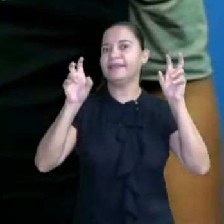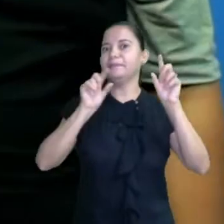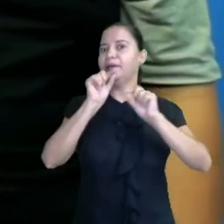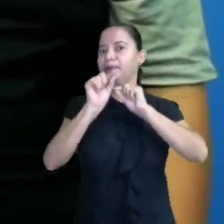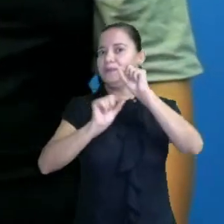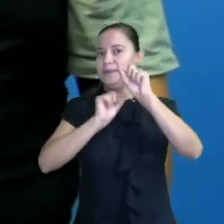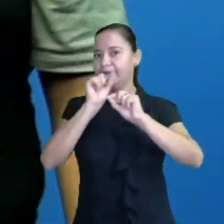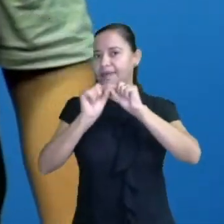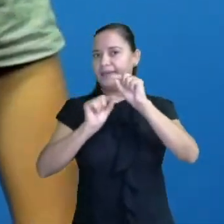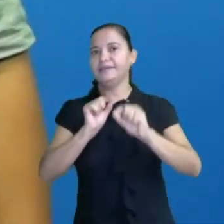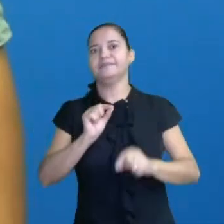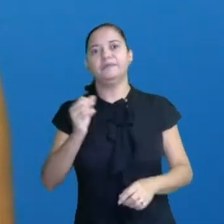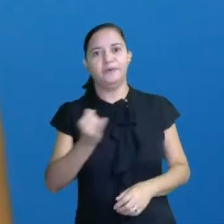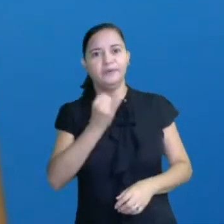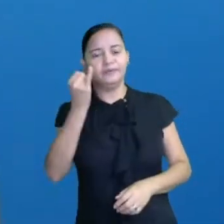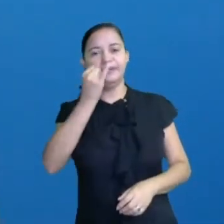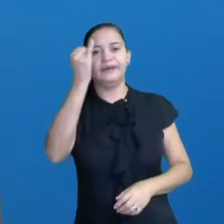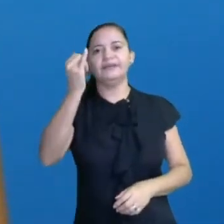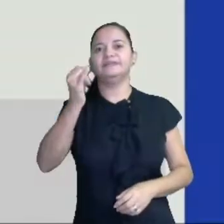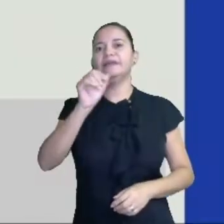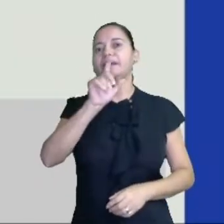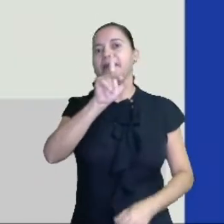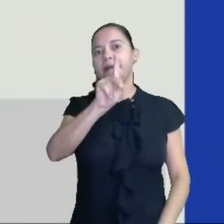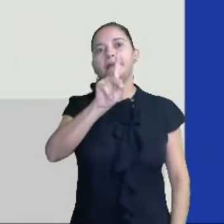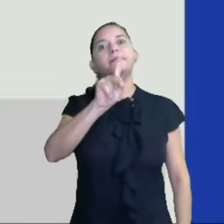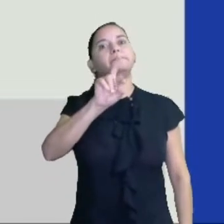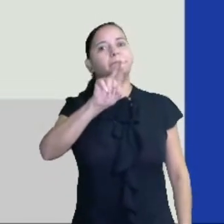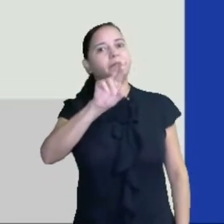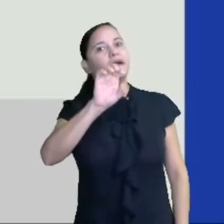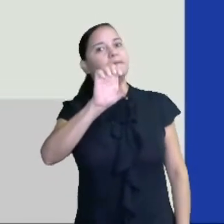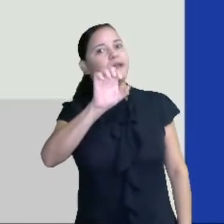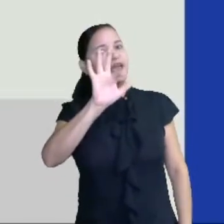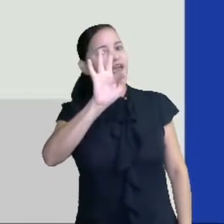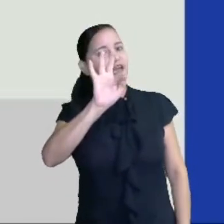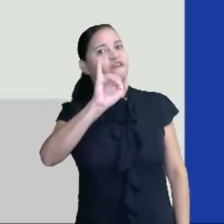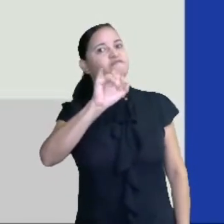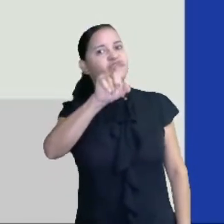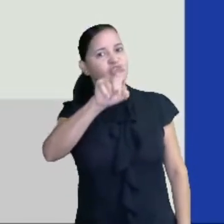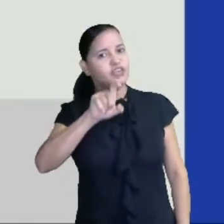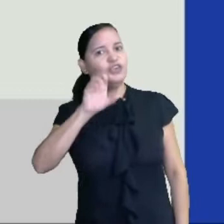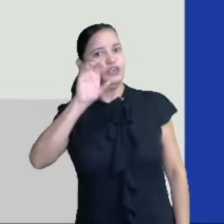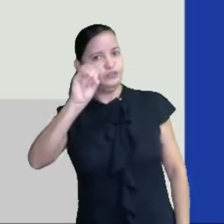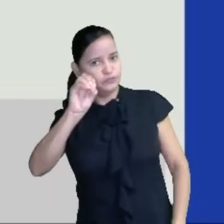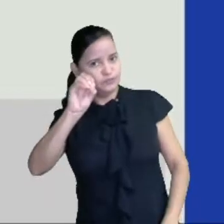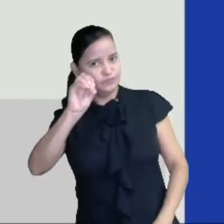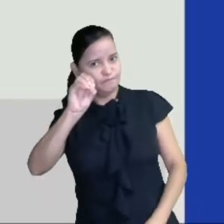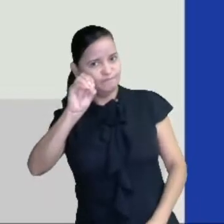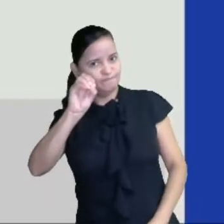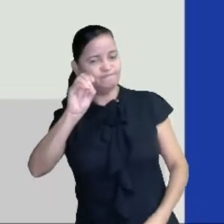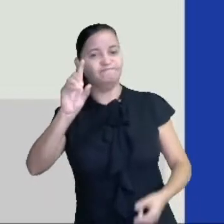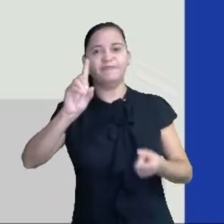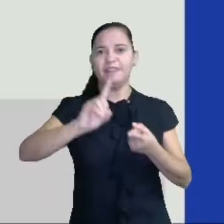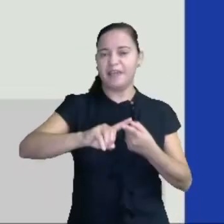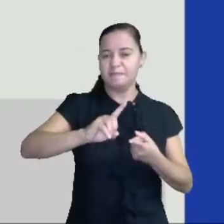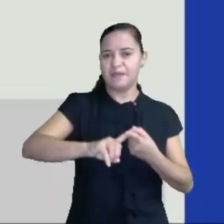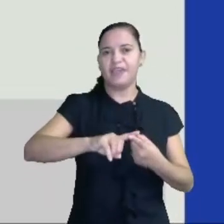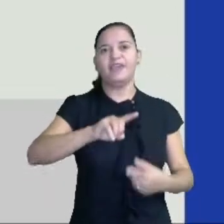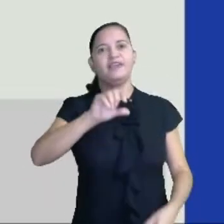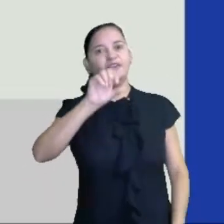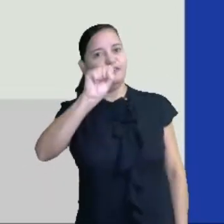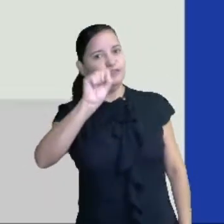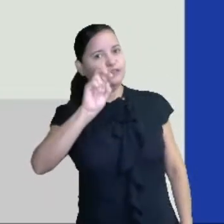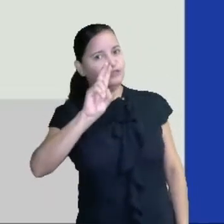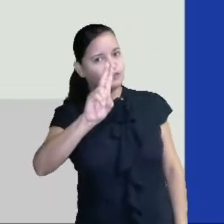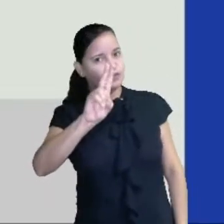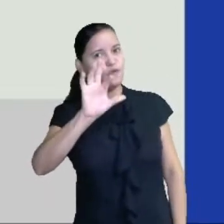será os prefixos e sufixos. Vamos aprender a reconhecer os prefixos